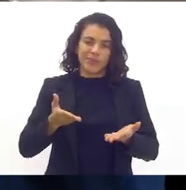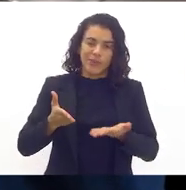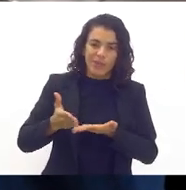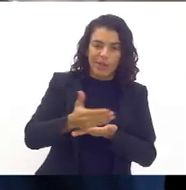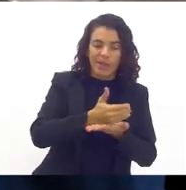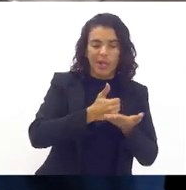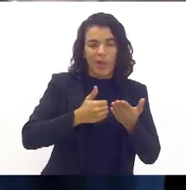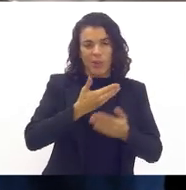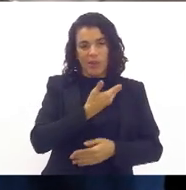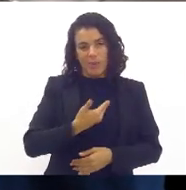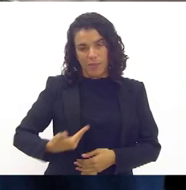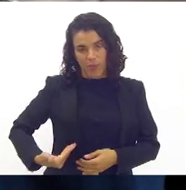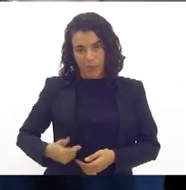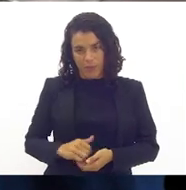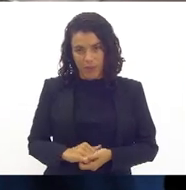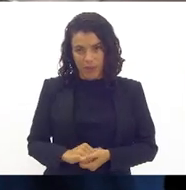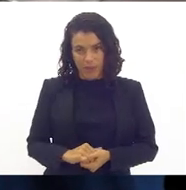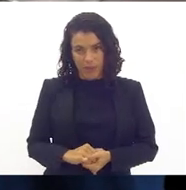país.